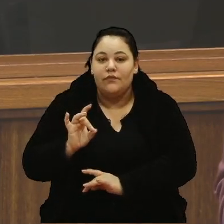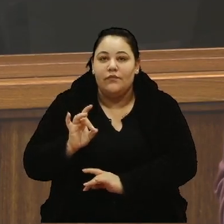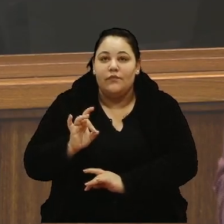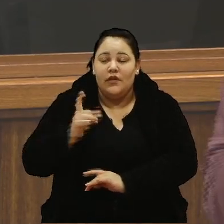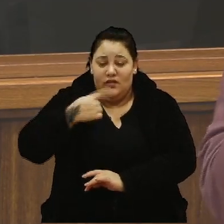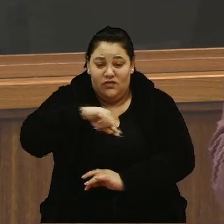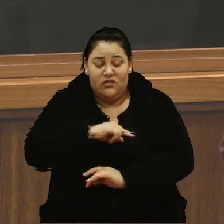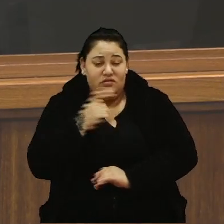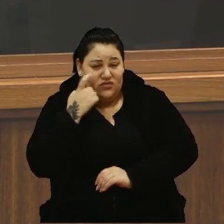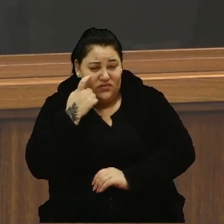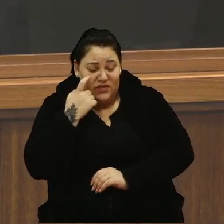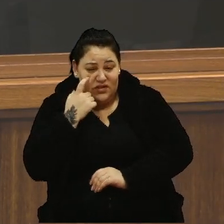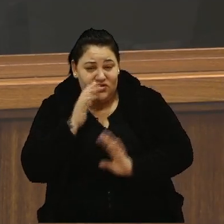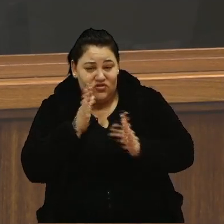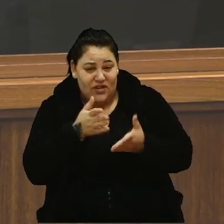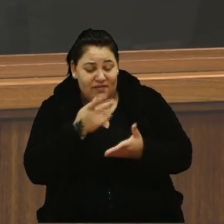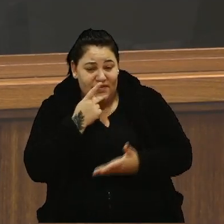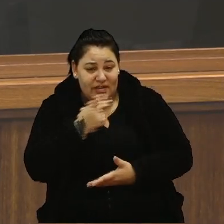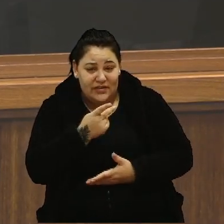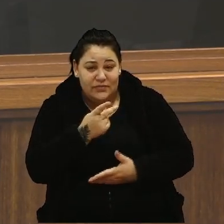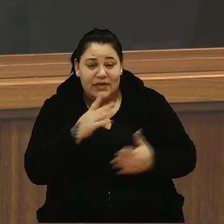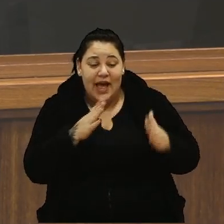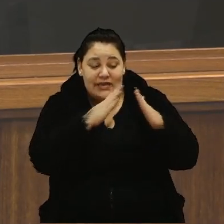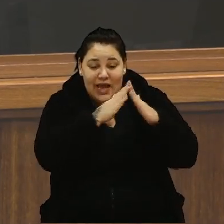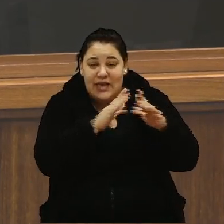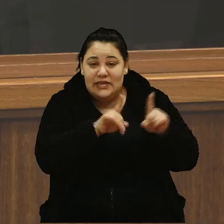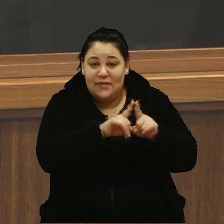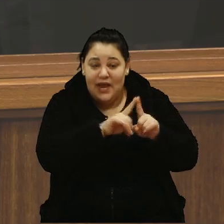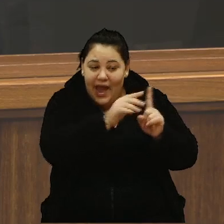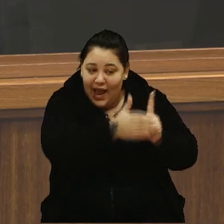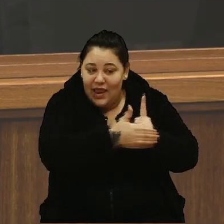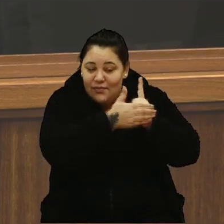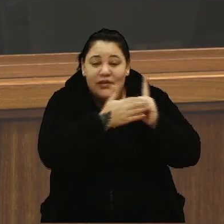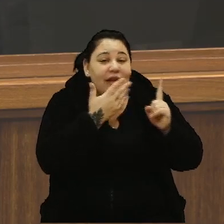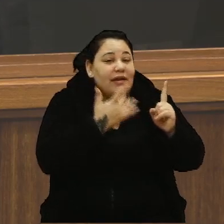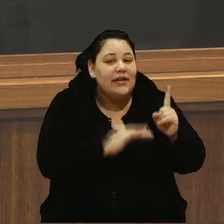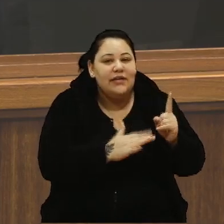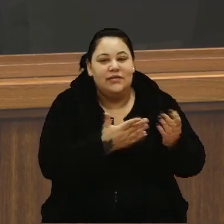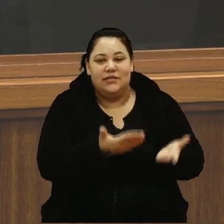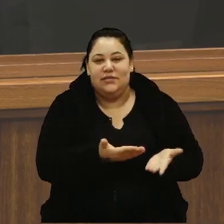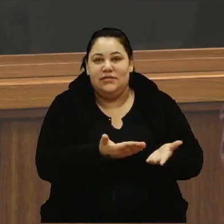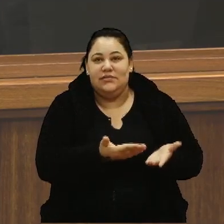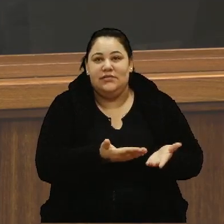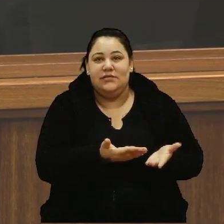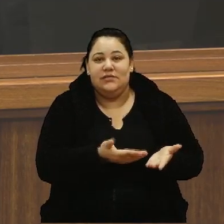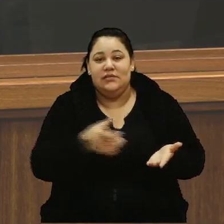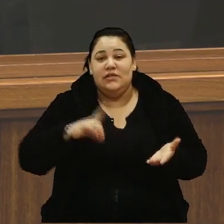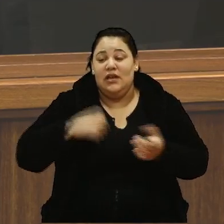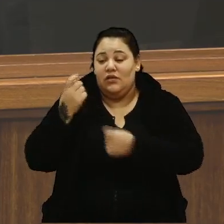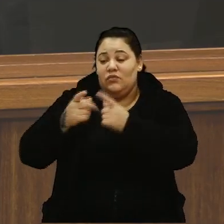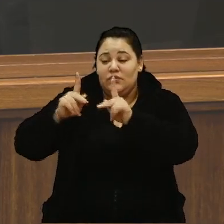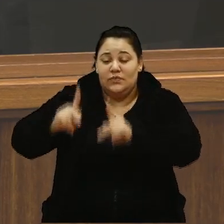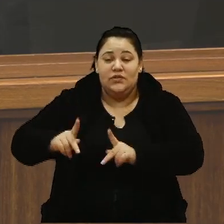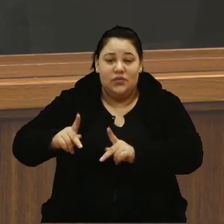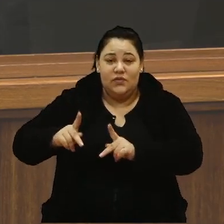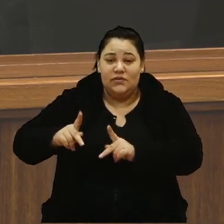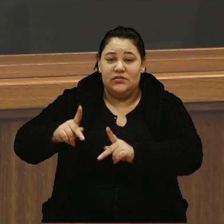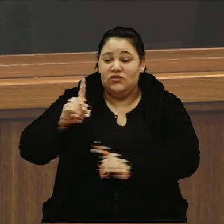recém falamos das casas de acolhimento das crianças. Tem gente que sai dos 18